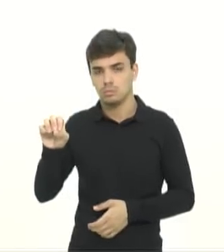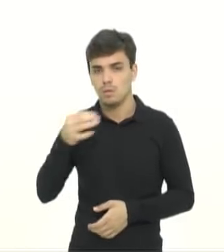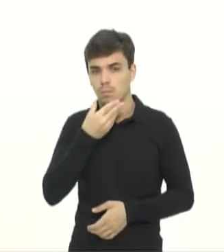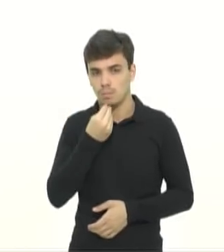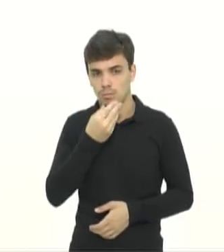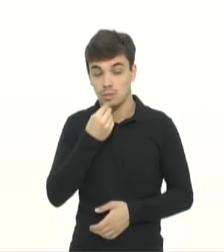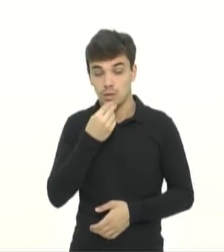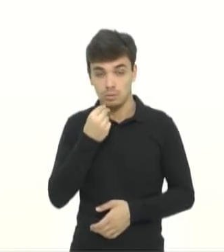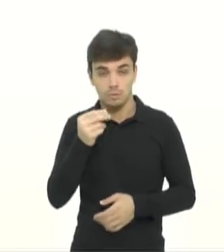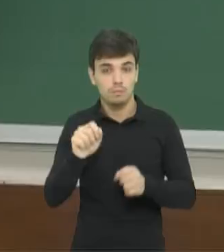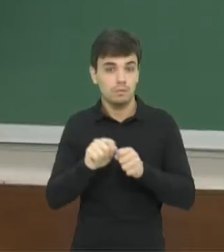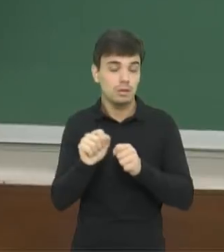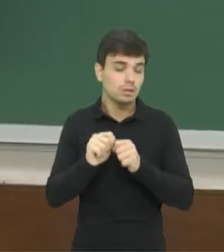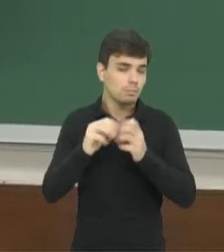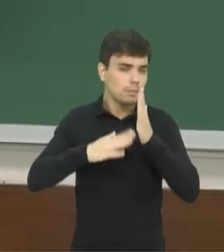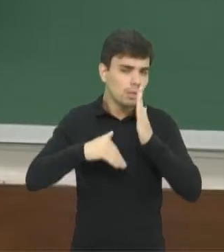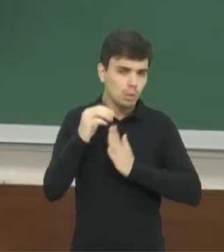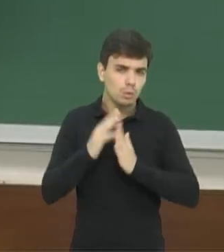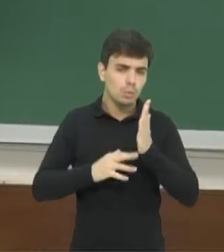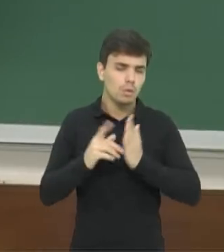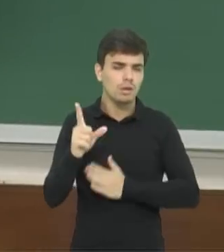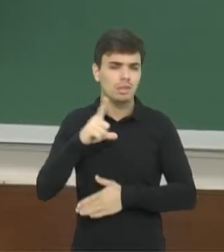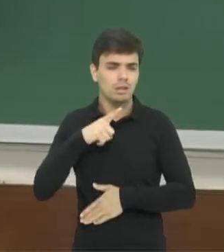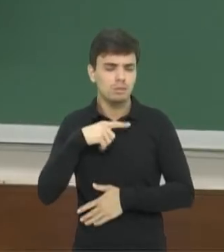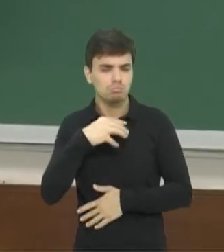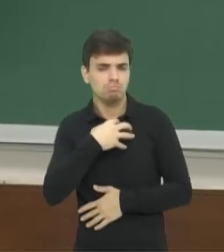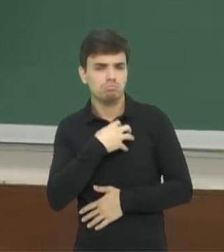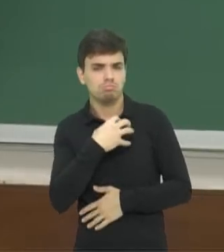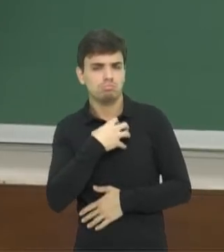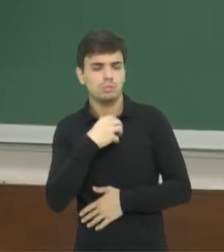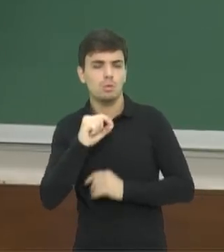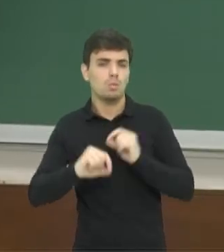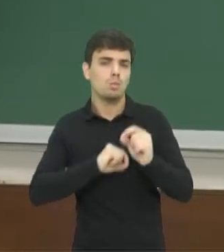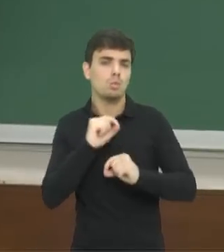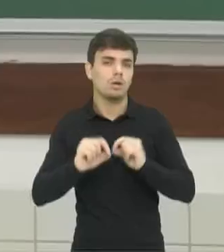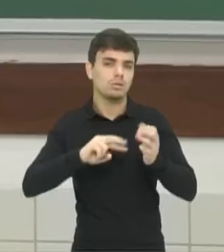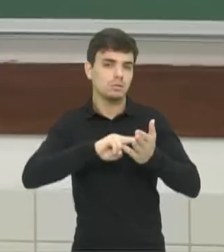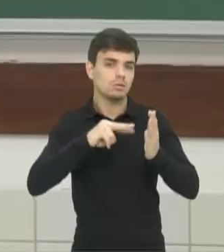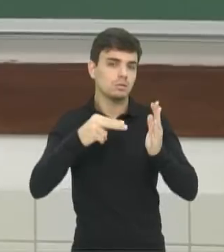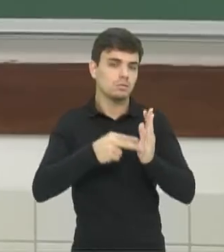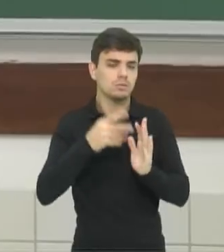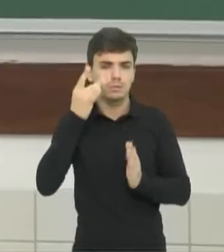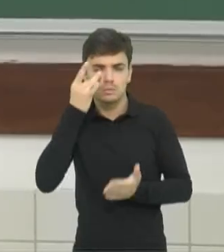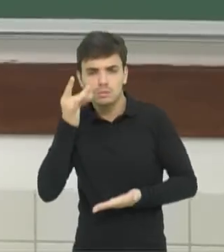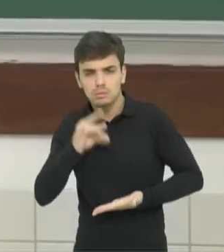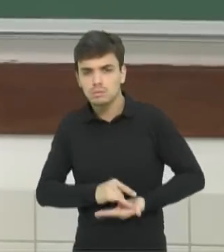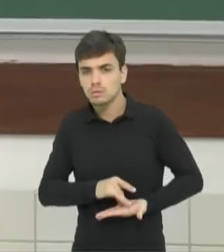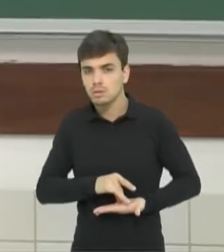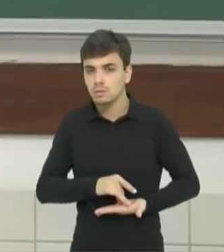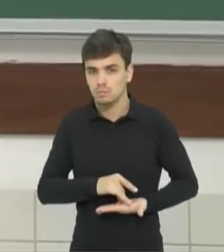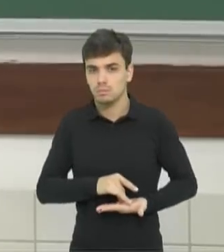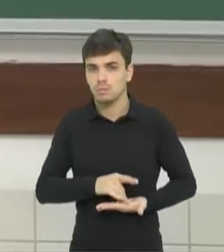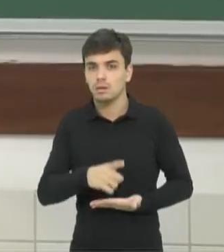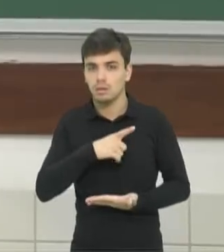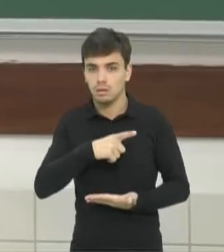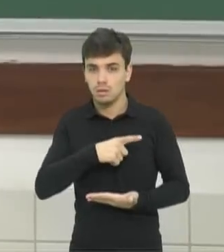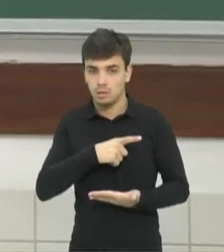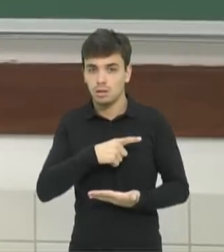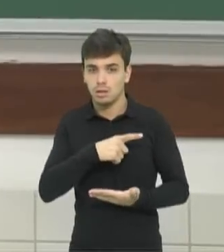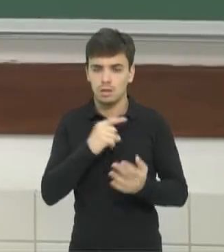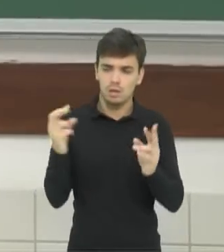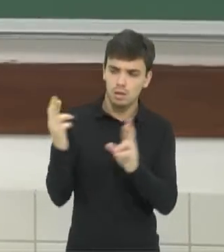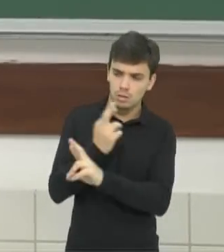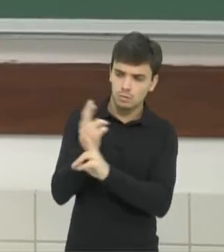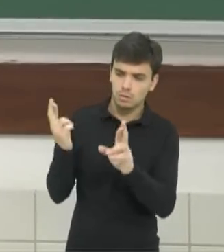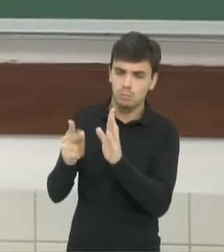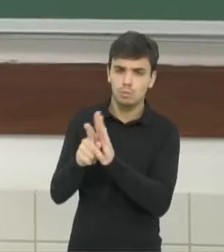e já dá uma sensação do que é esse realismo. O que será esse realismo, professora? Será que tem a ver com a